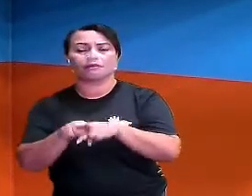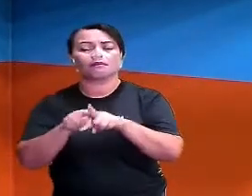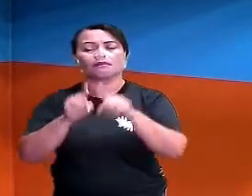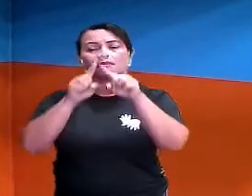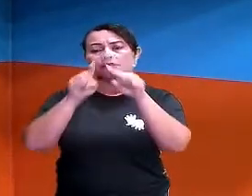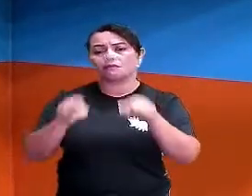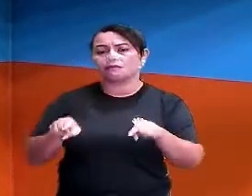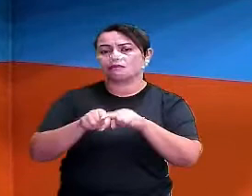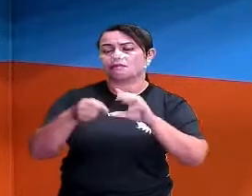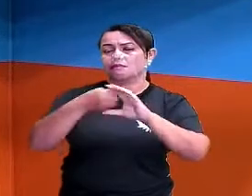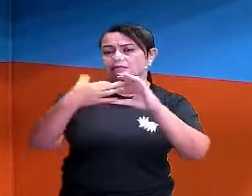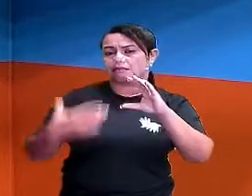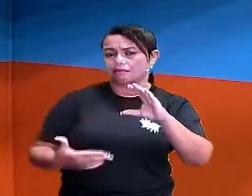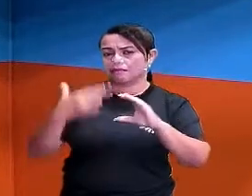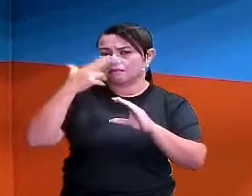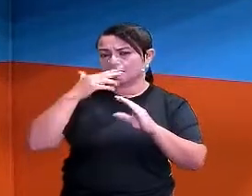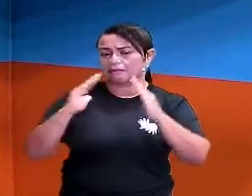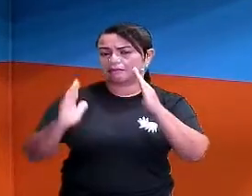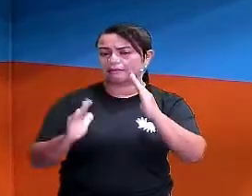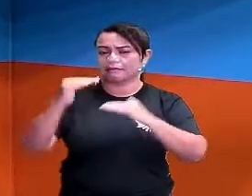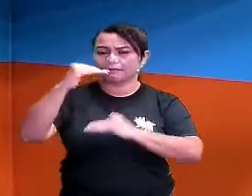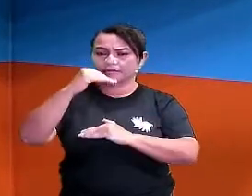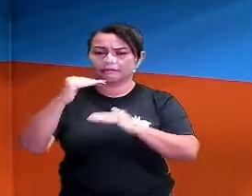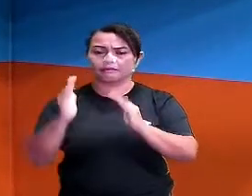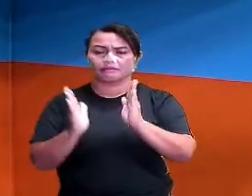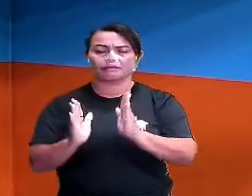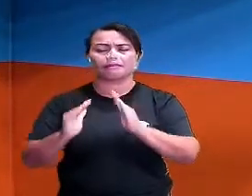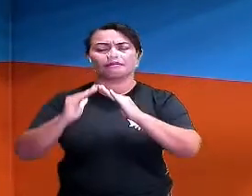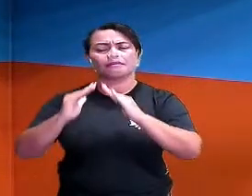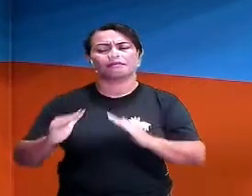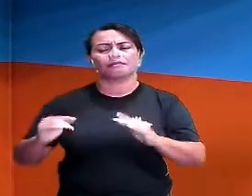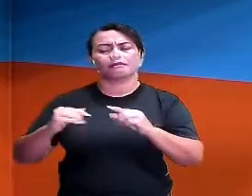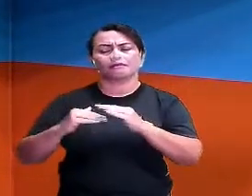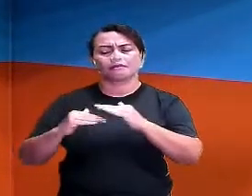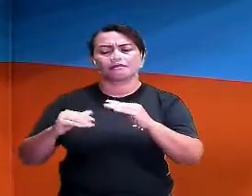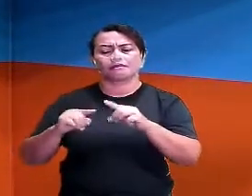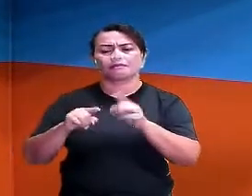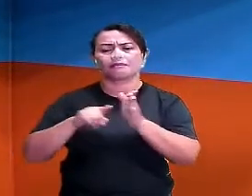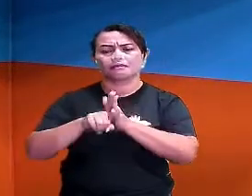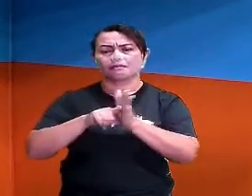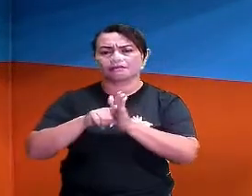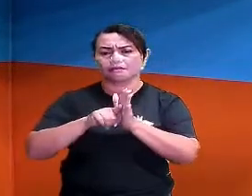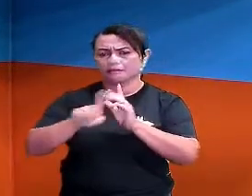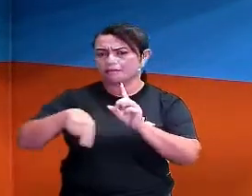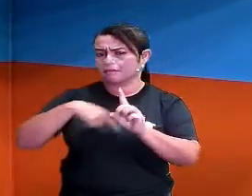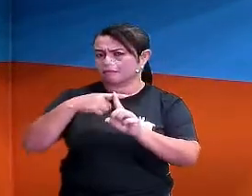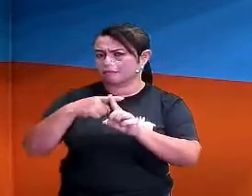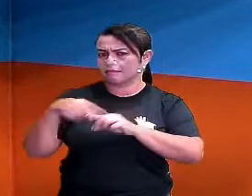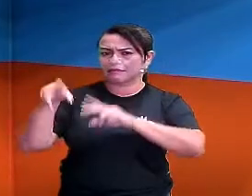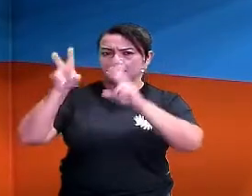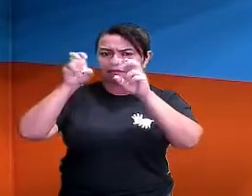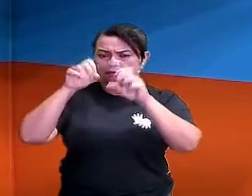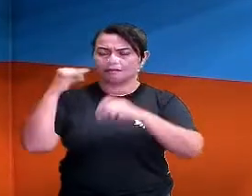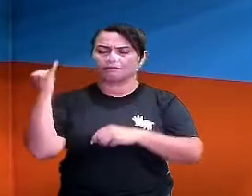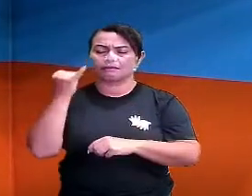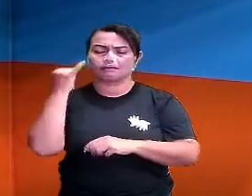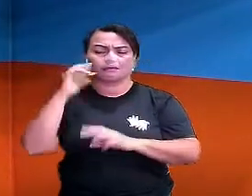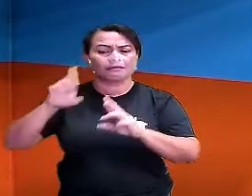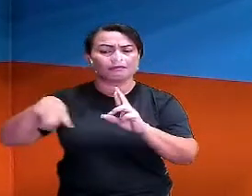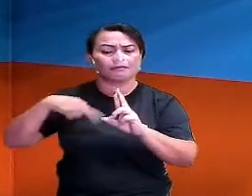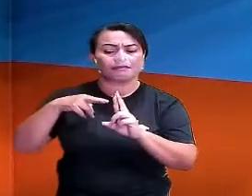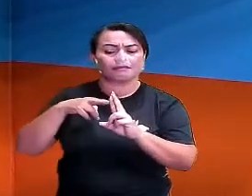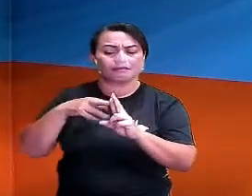seus lados e de seus ângulos, tá? Então, pesquisa mais, se debruça mais sobre o tema, que é muito importante. As